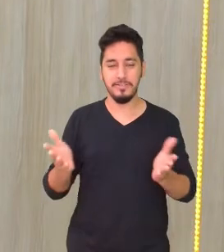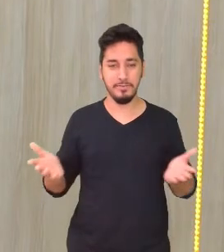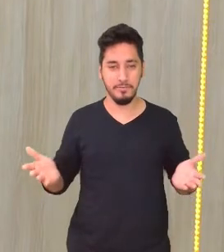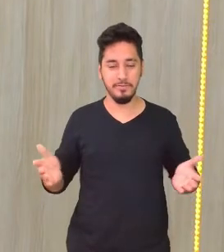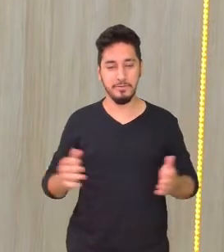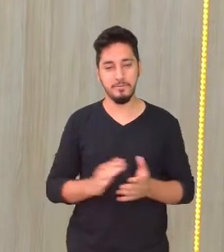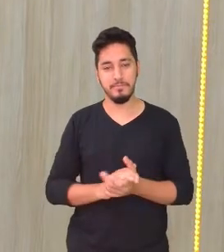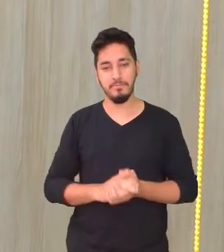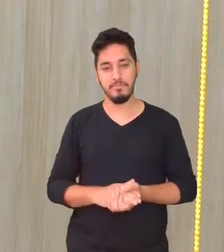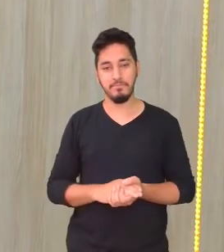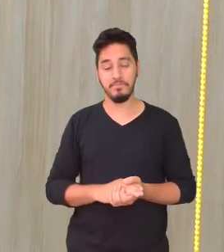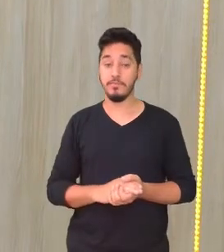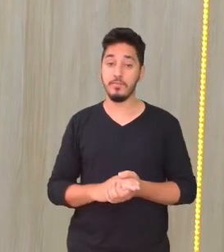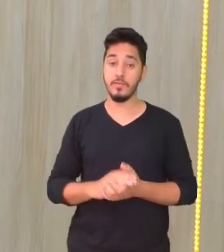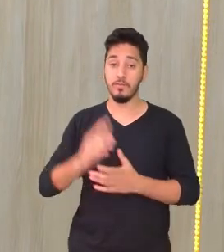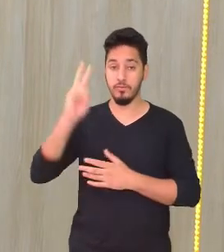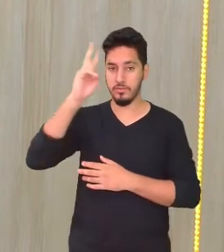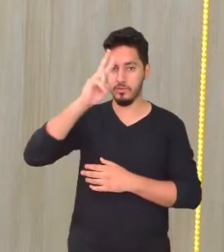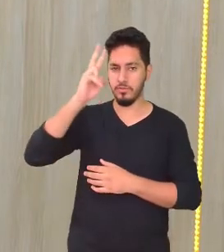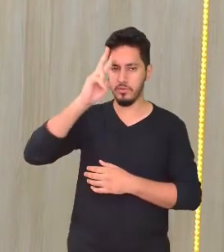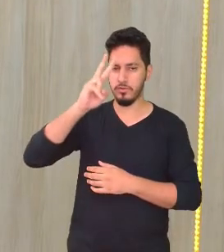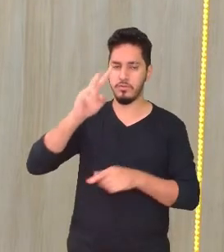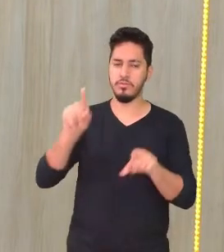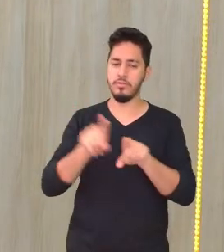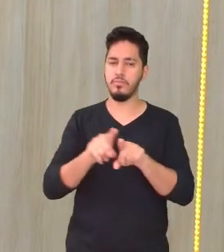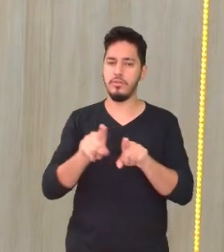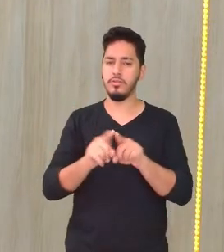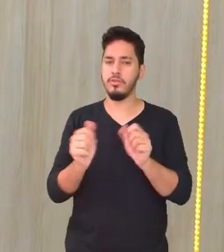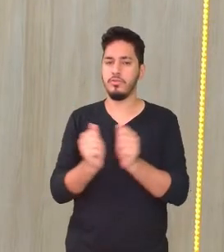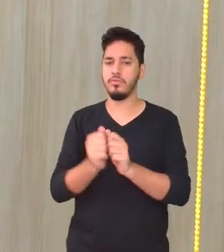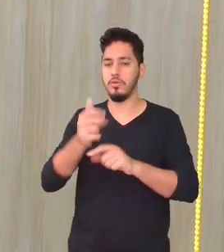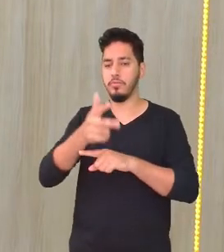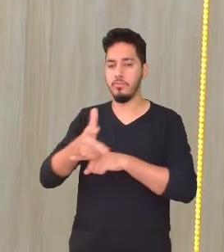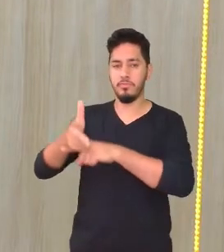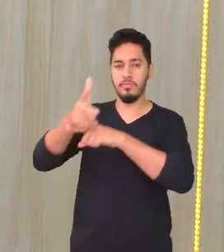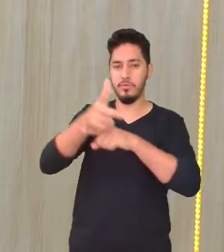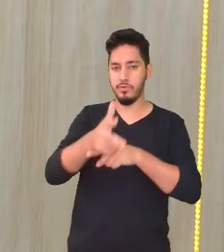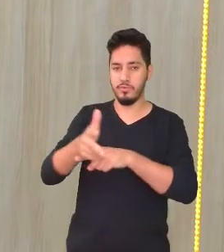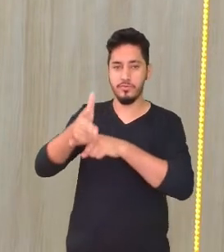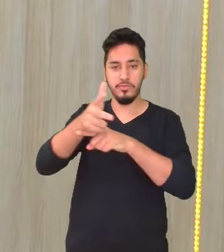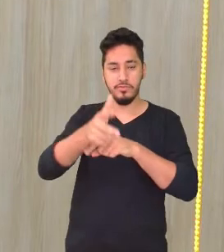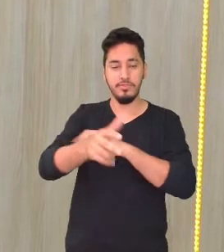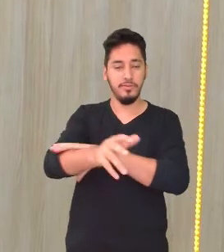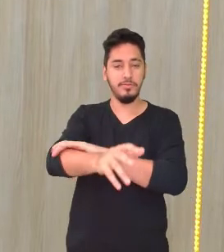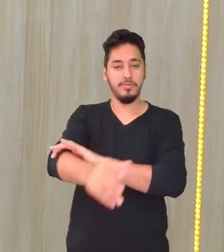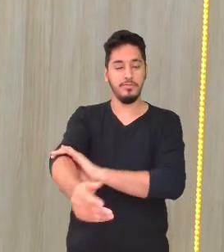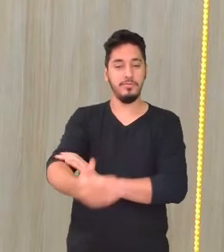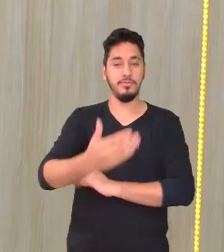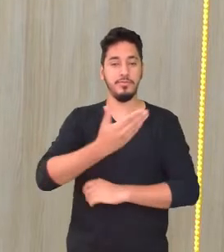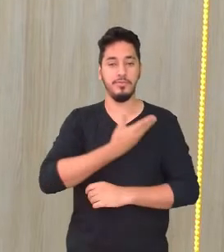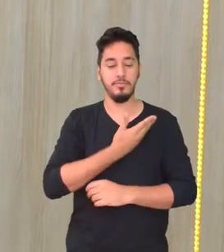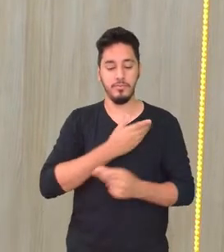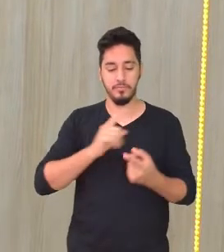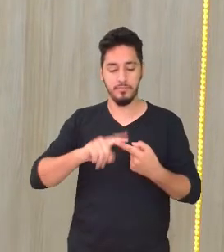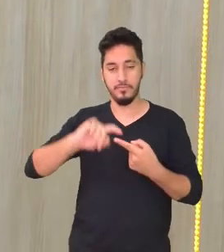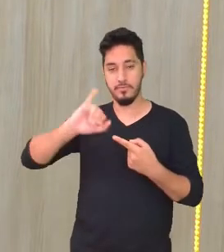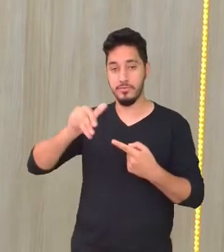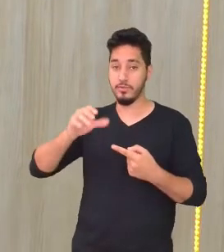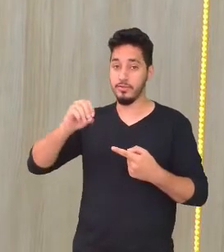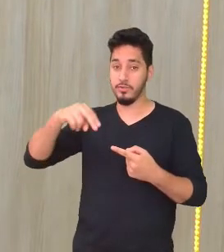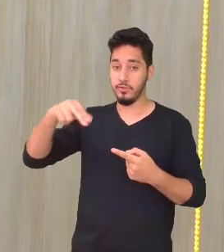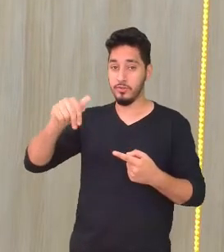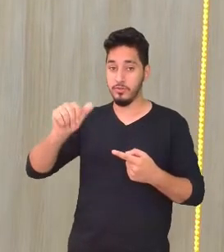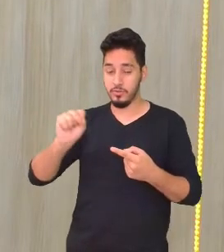e todas. Lembrando, né, que a gente conta também com a produção ali dos nossos colegas Jonas e Juninho,